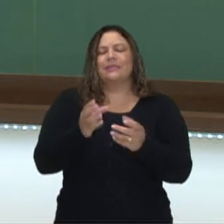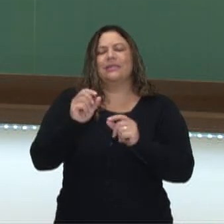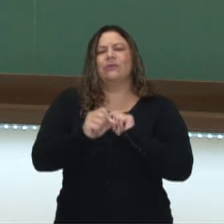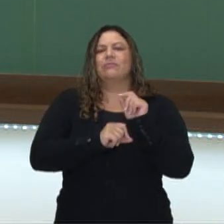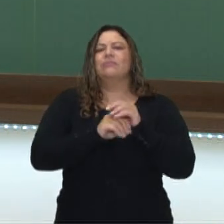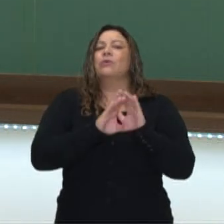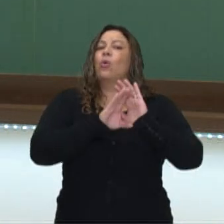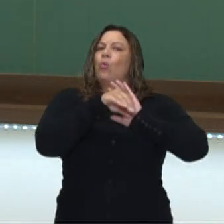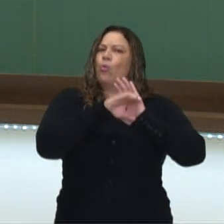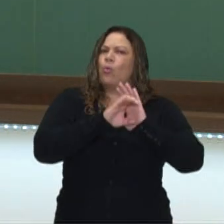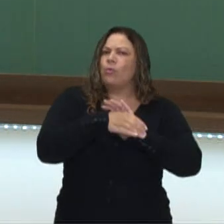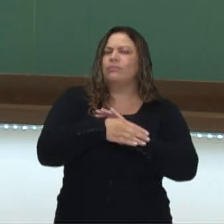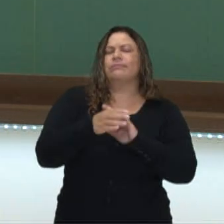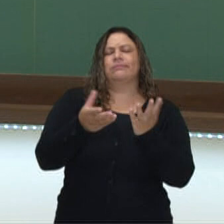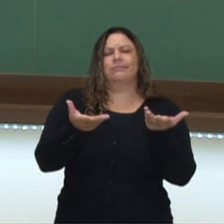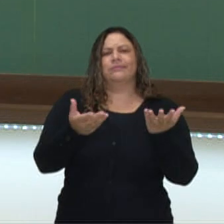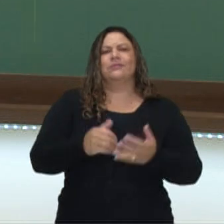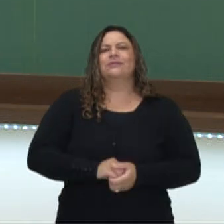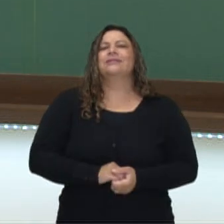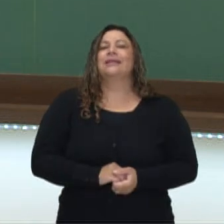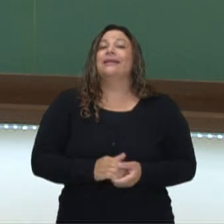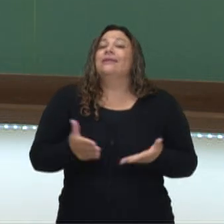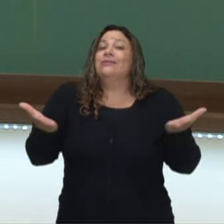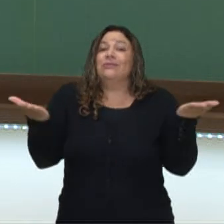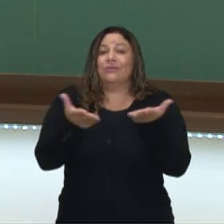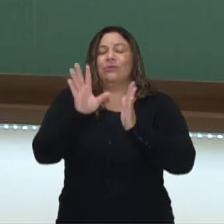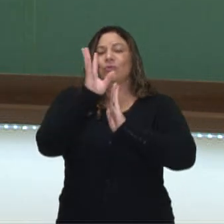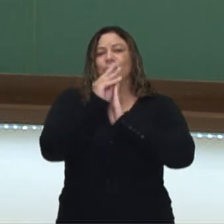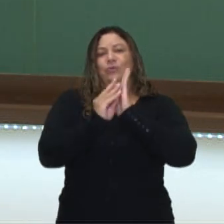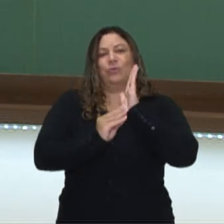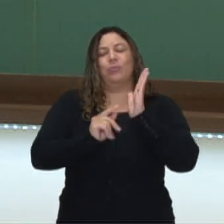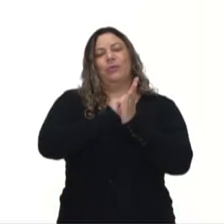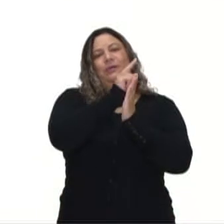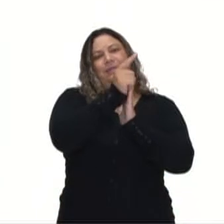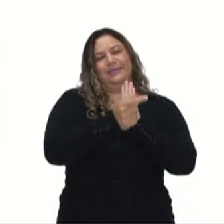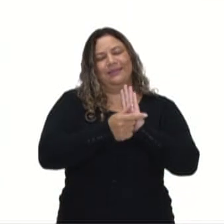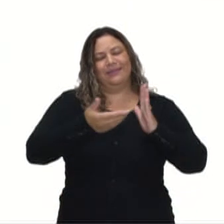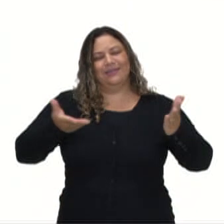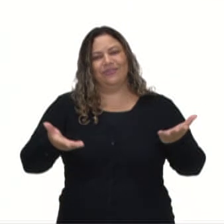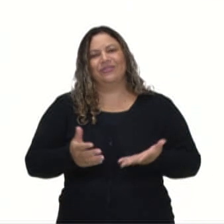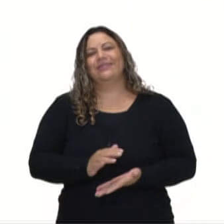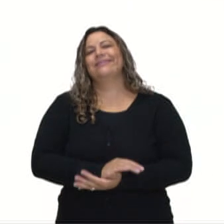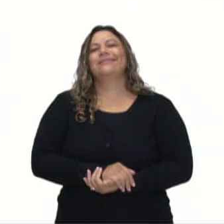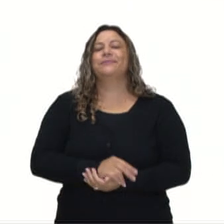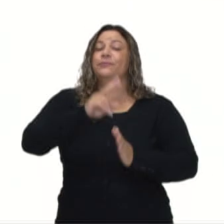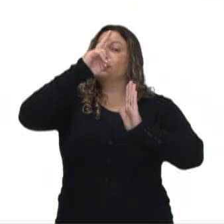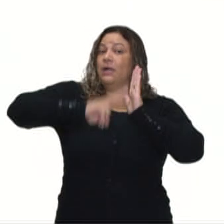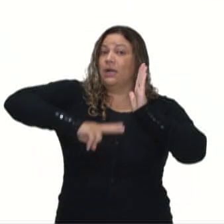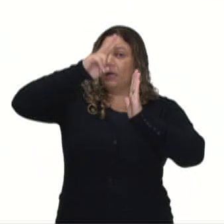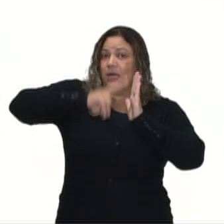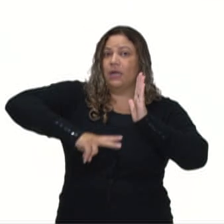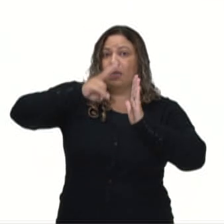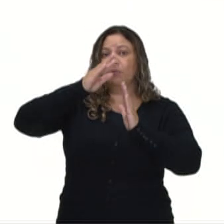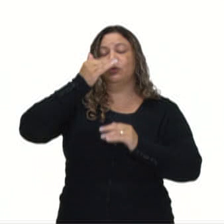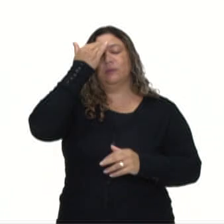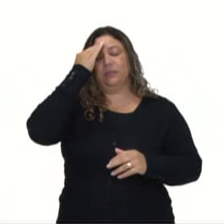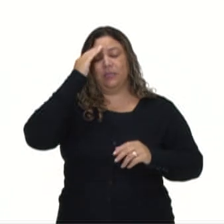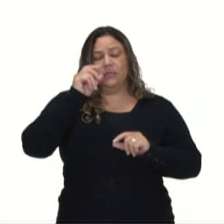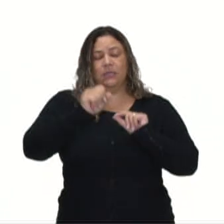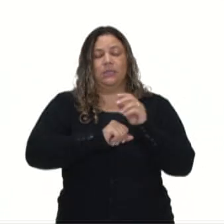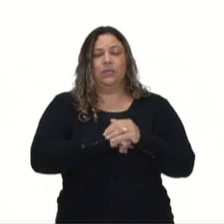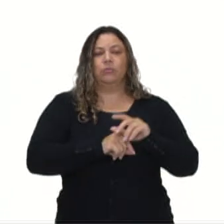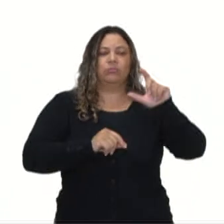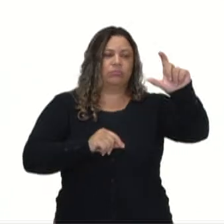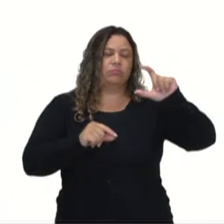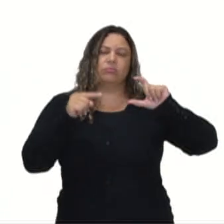alguns conceitos elementares, né, que compõem esse gênero. Lemos e interpretamos trechos de uma crônica, ou de